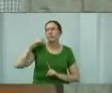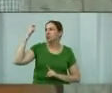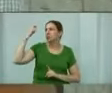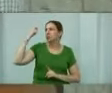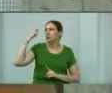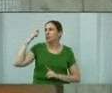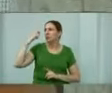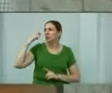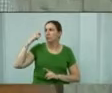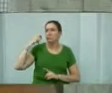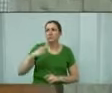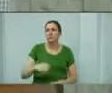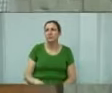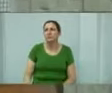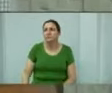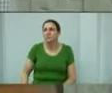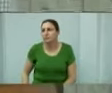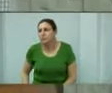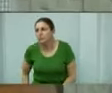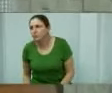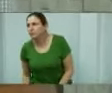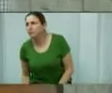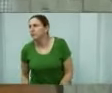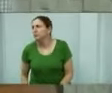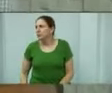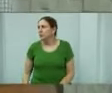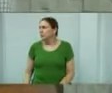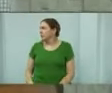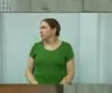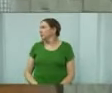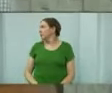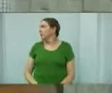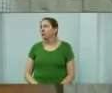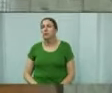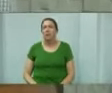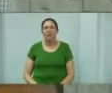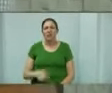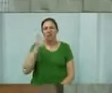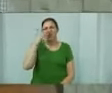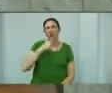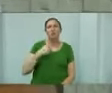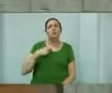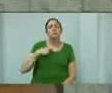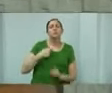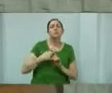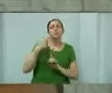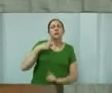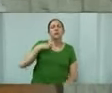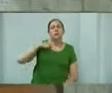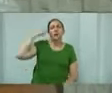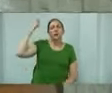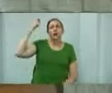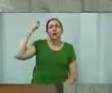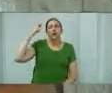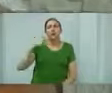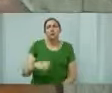Isabel? Foi que é pronto em abril, maio, o plano de mobilidade? Mais ou menos isso? É isso, né? Então,